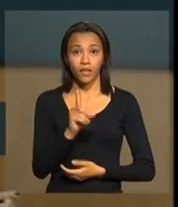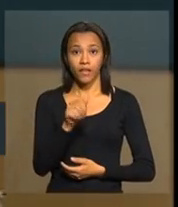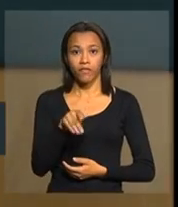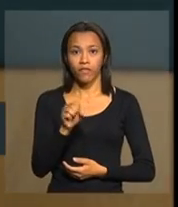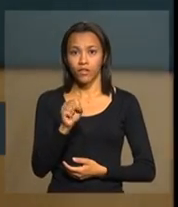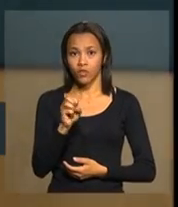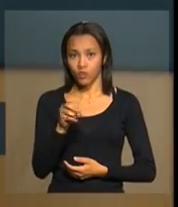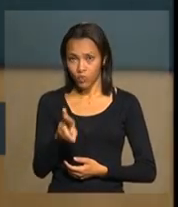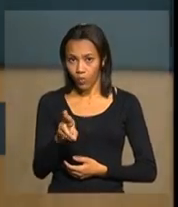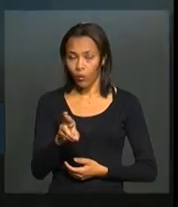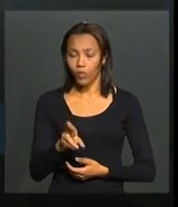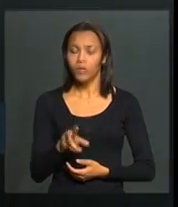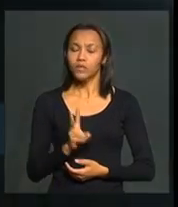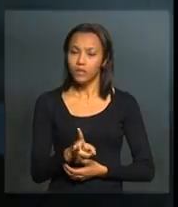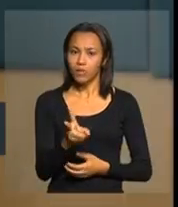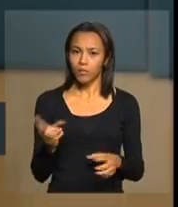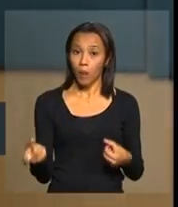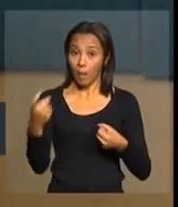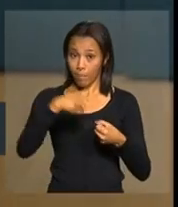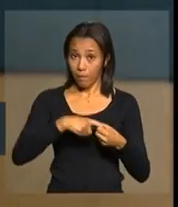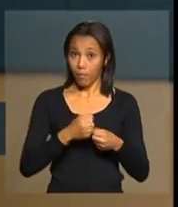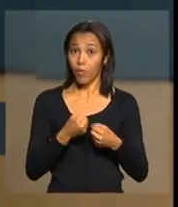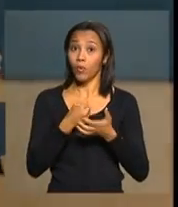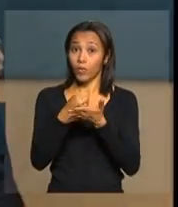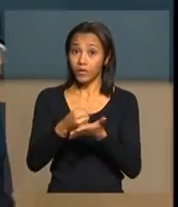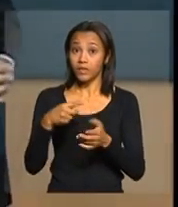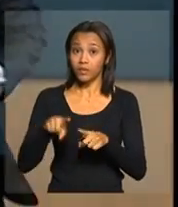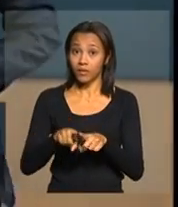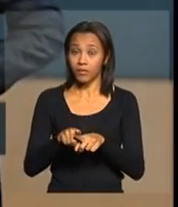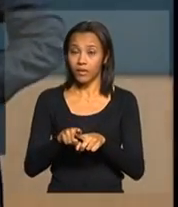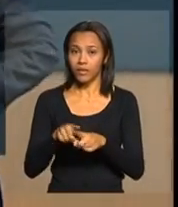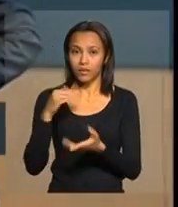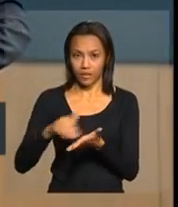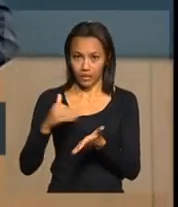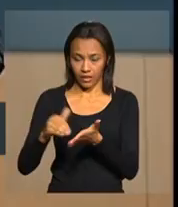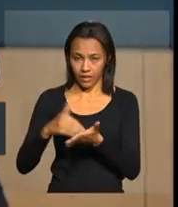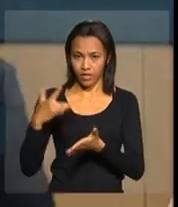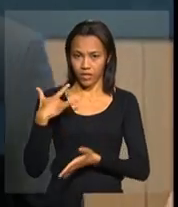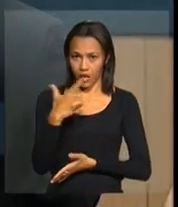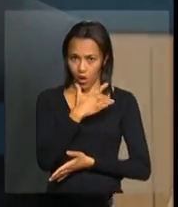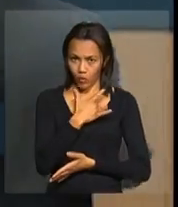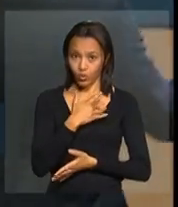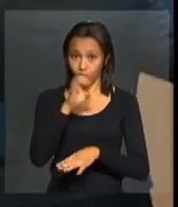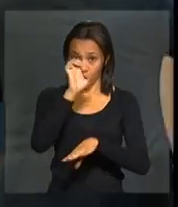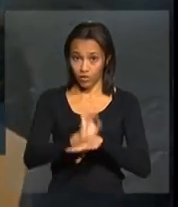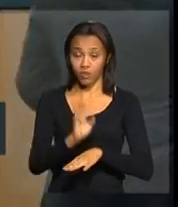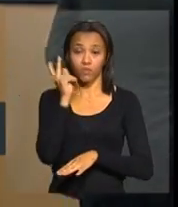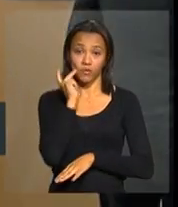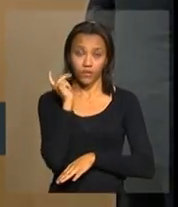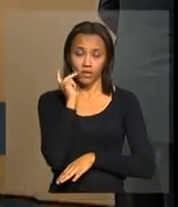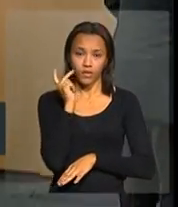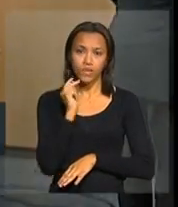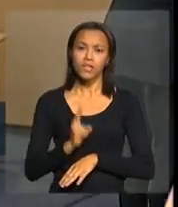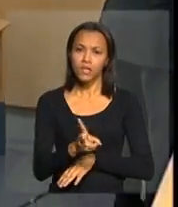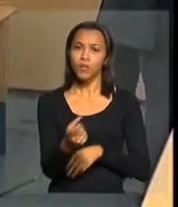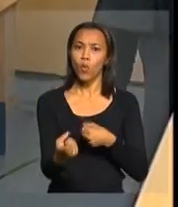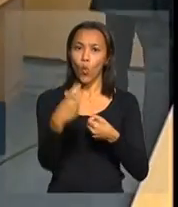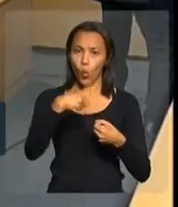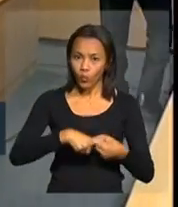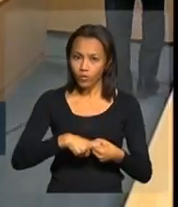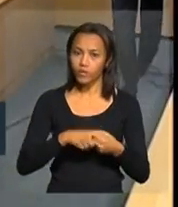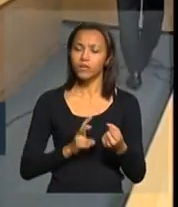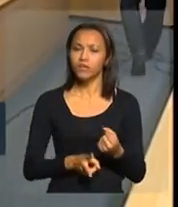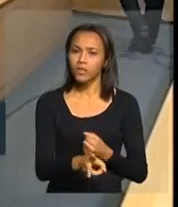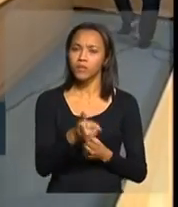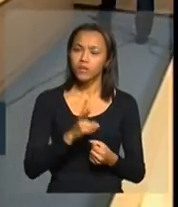na parceria entre a Defensoria Pública e a Secretaria de Saúde do Estado do Ceará, através de um convênio de celebração